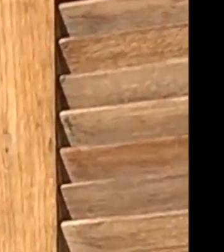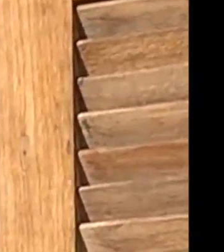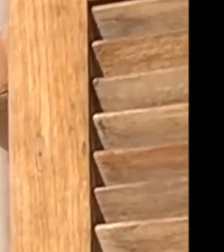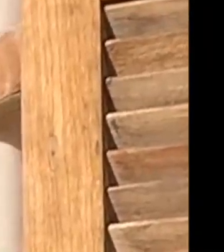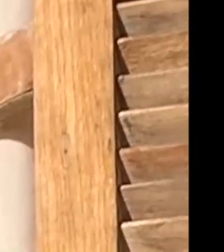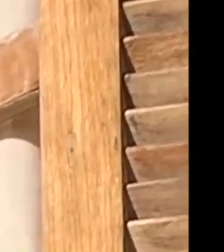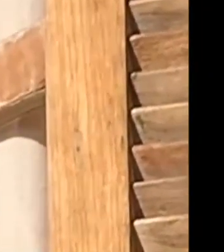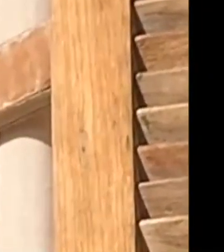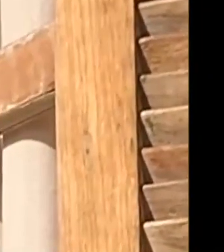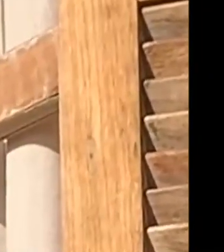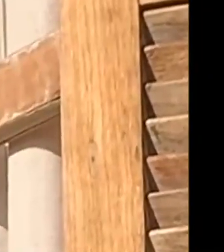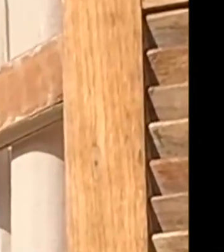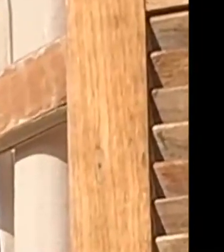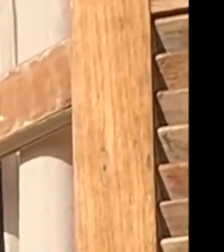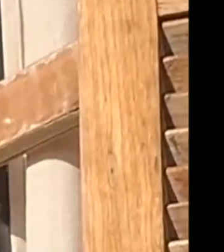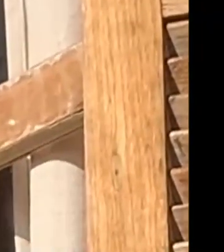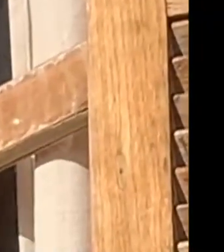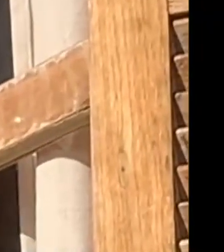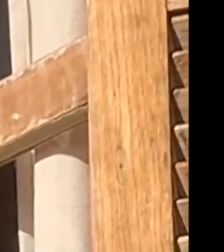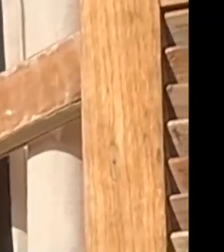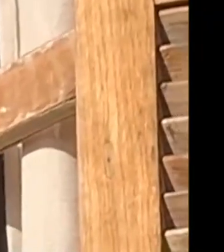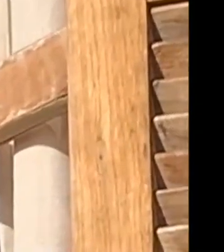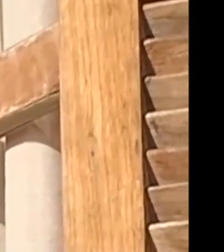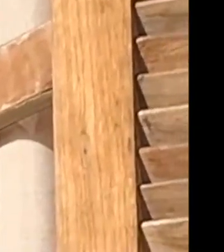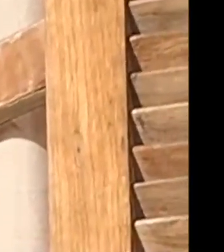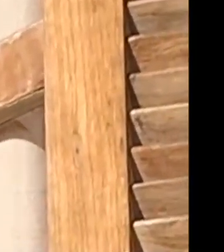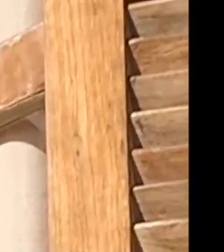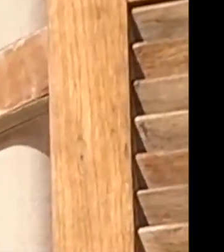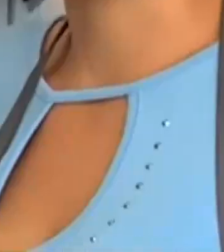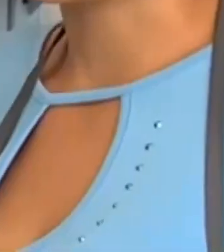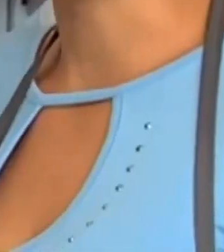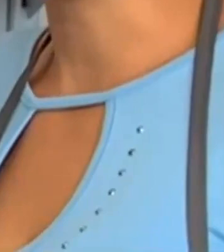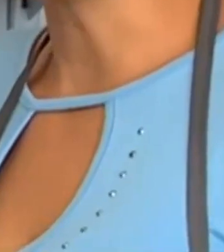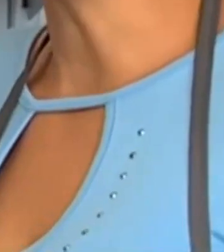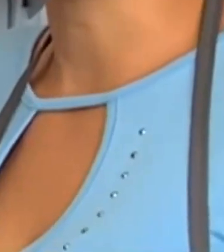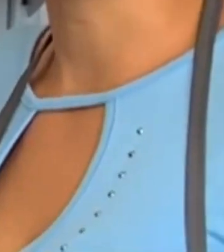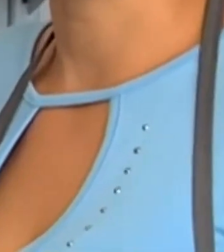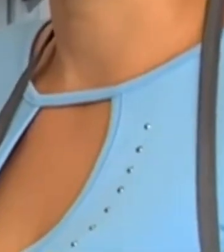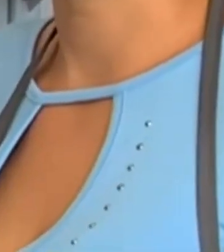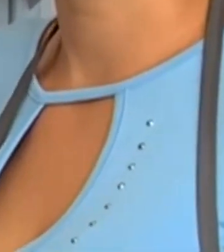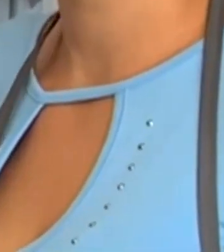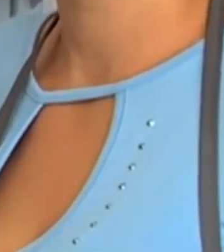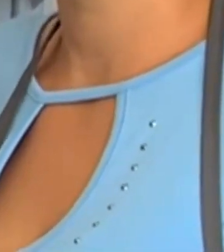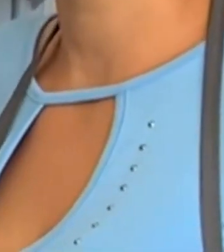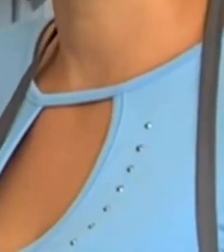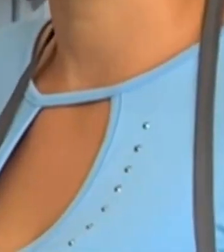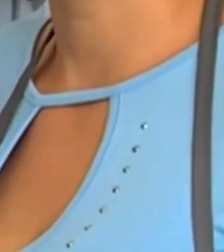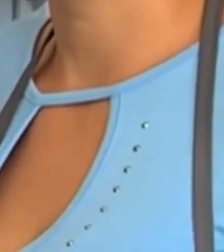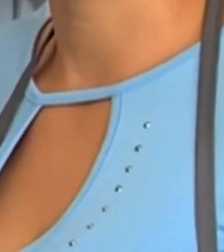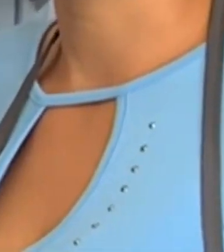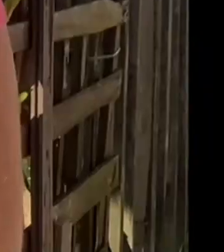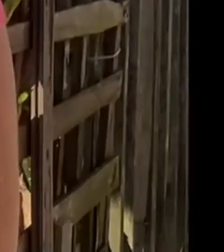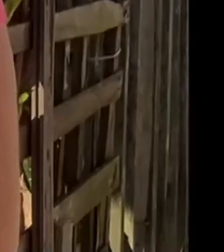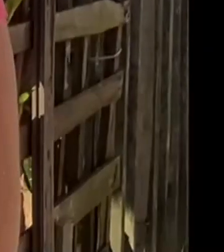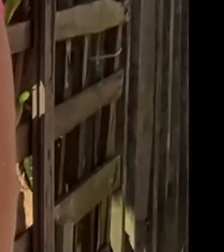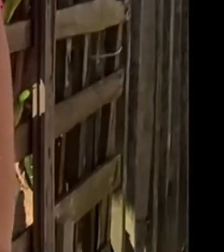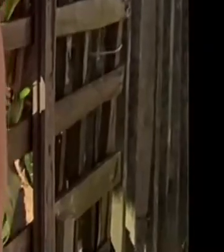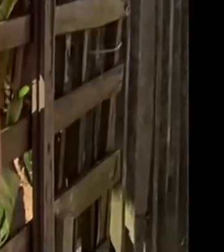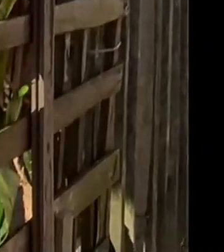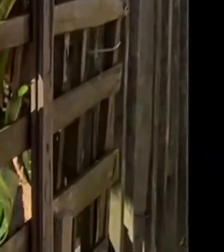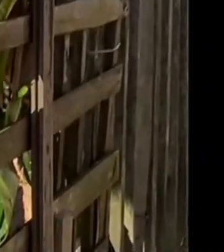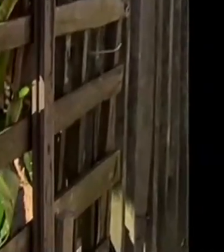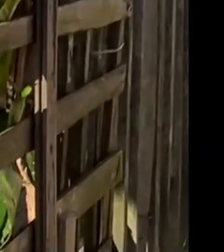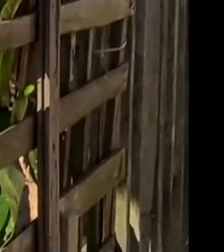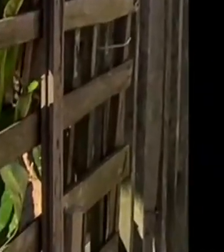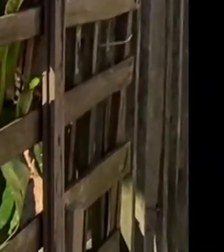né? Já tá na hora de fazer, não adianta ficar só fazendo parte, o que é preciso se faz. Do bairro, todo mundo reclama, pode perguntar no bairro todo. Já teve vez